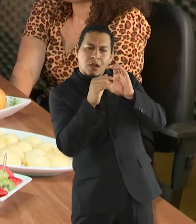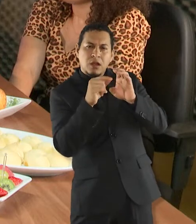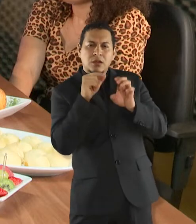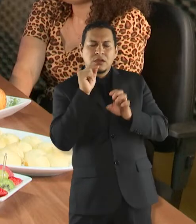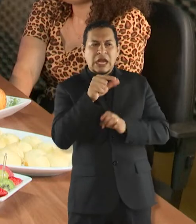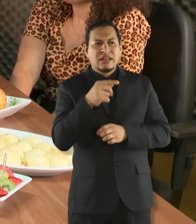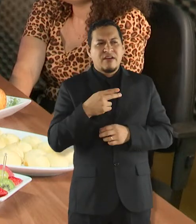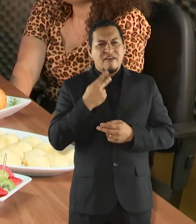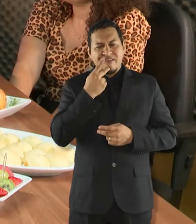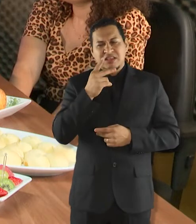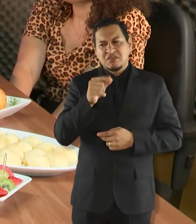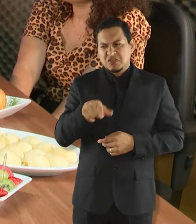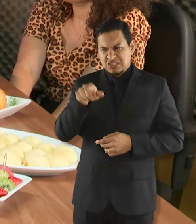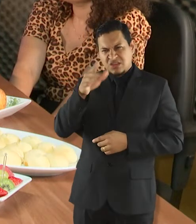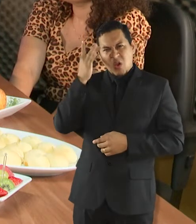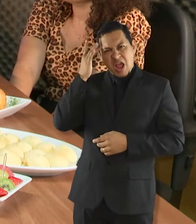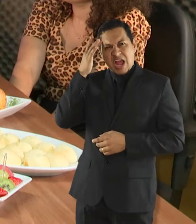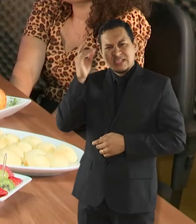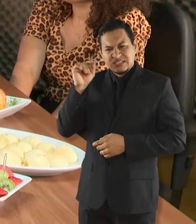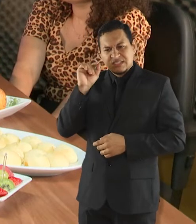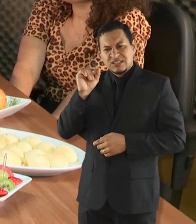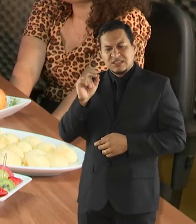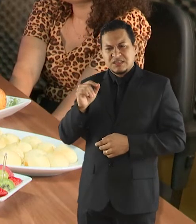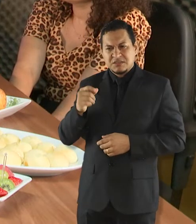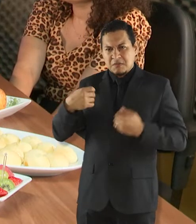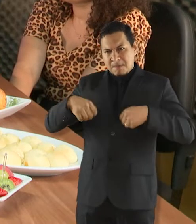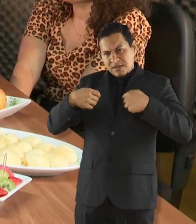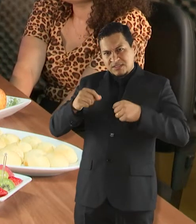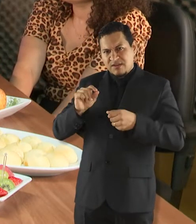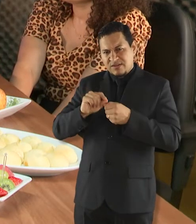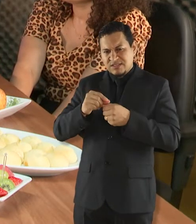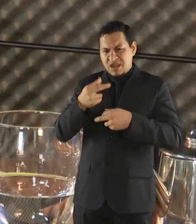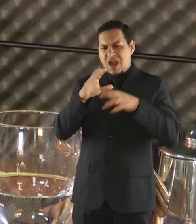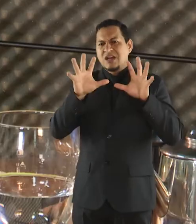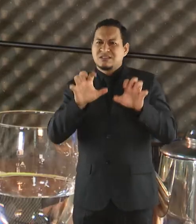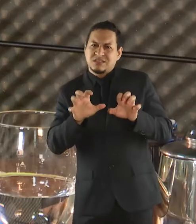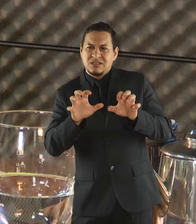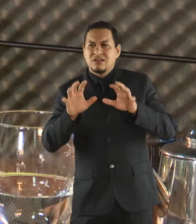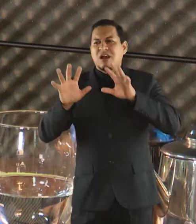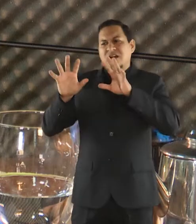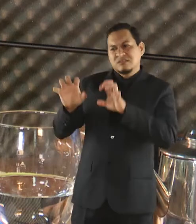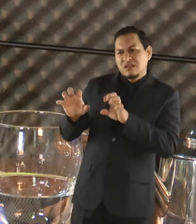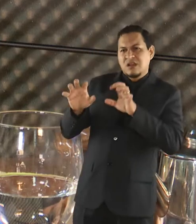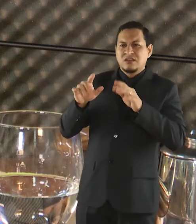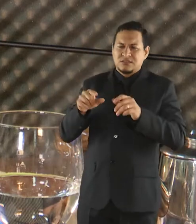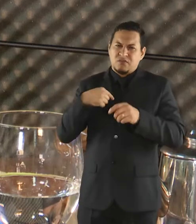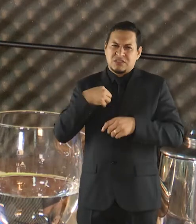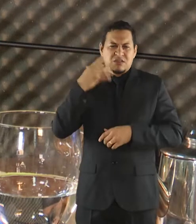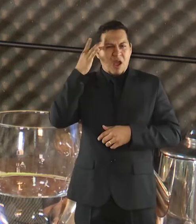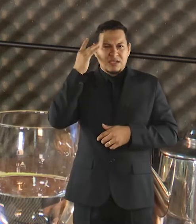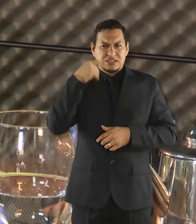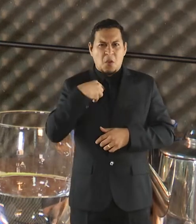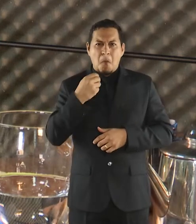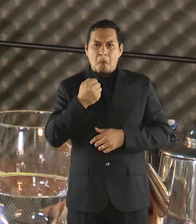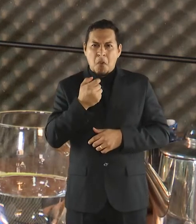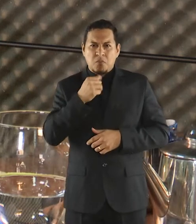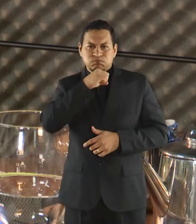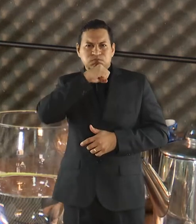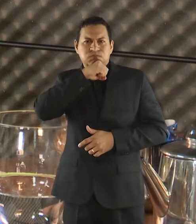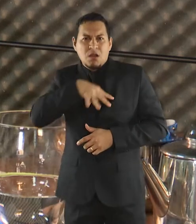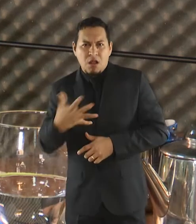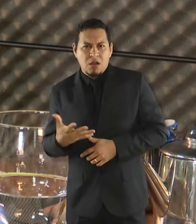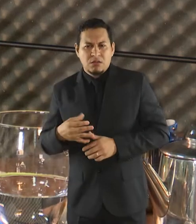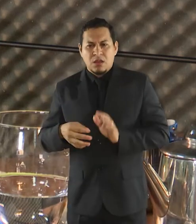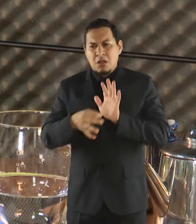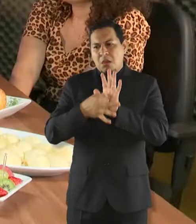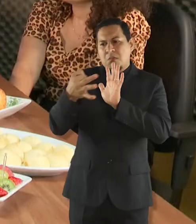dizendo: ai, você não acha que não precisa fazer esse tipo de coisa? Ai, você não acha que está sendo muito grossa nas suas opiniões?